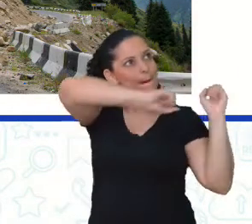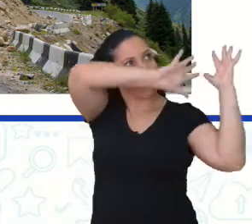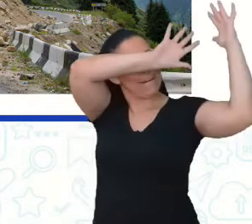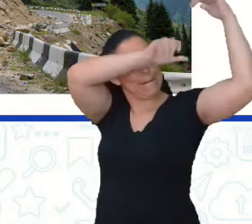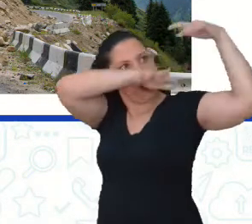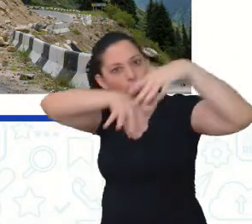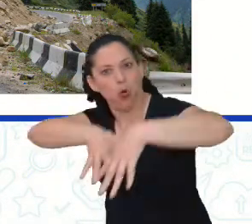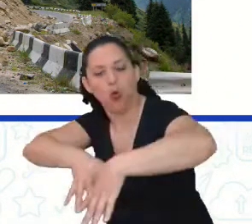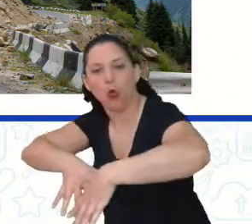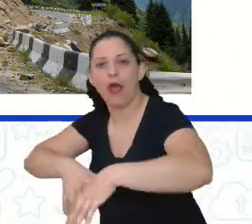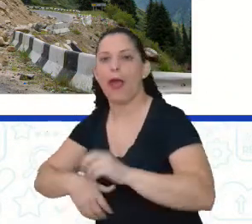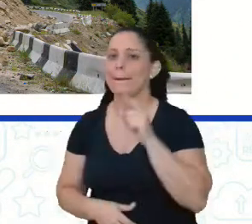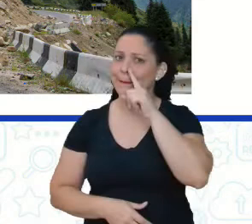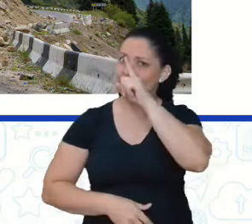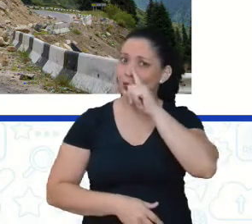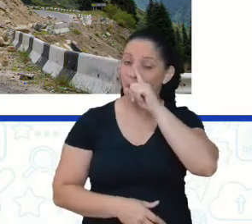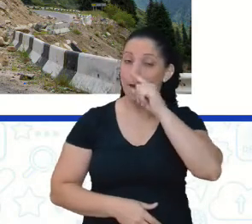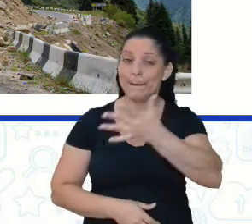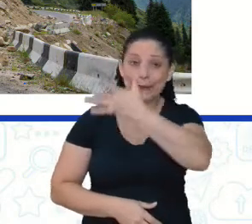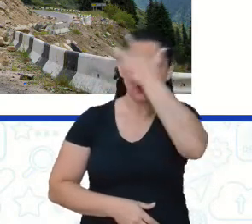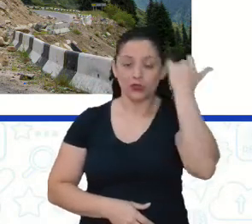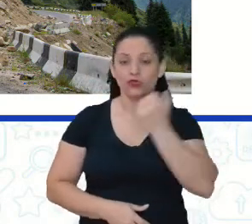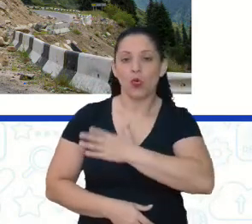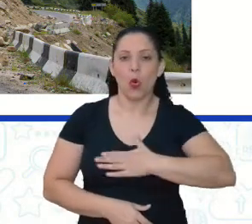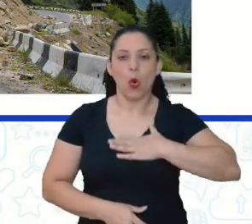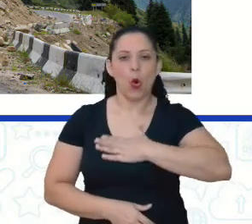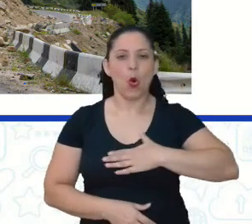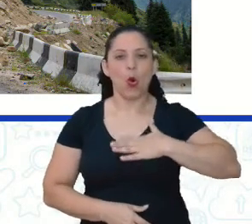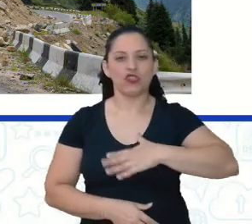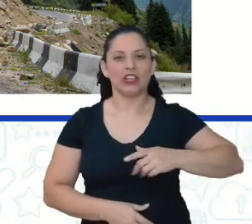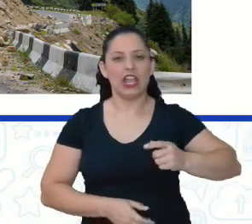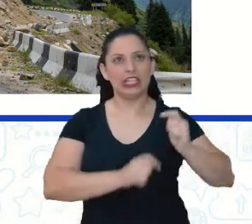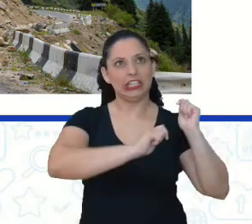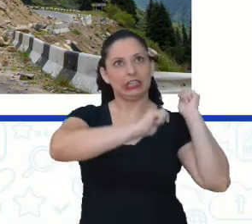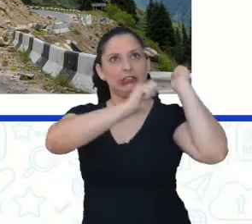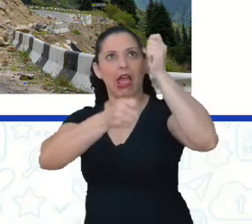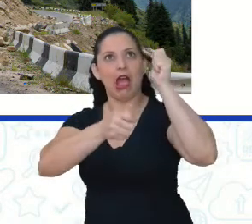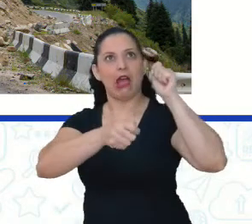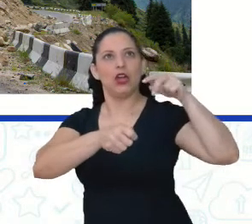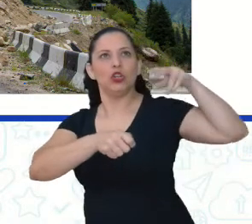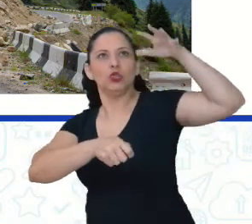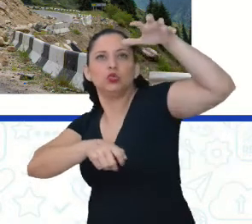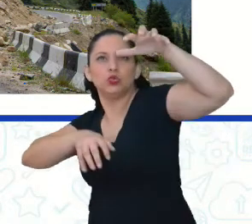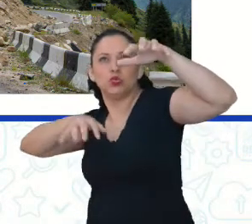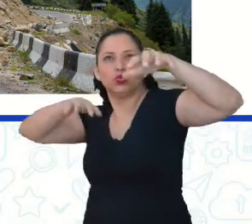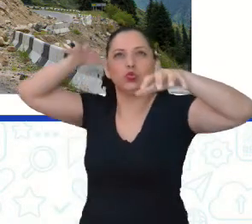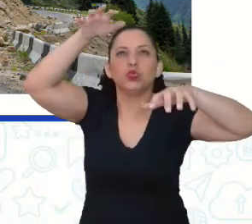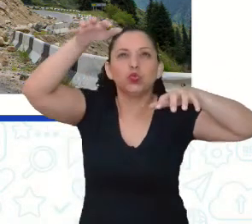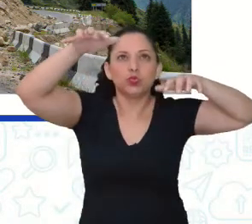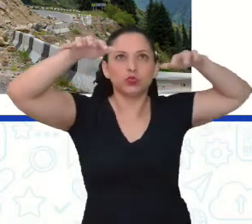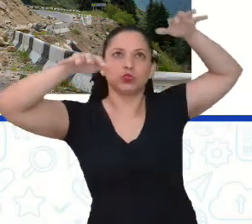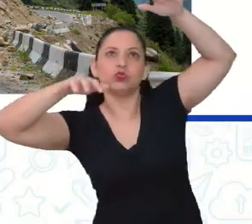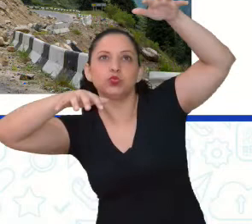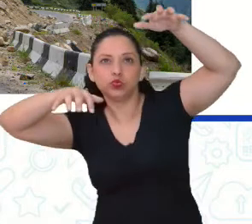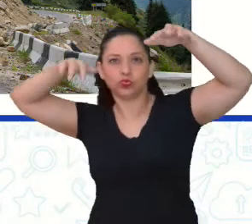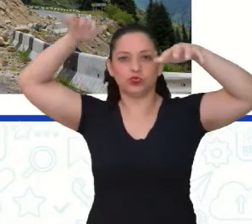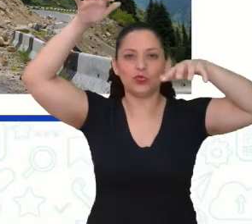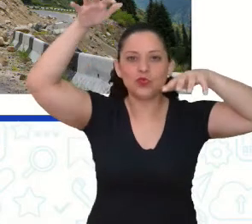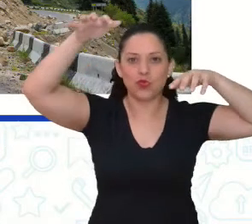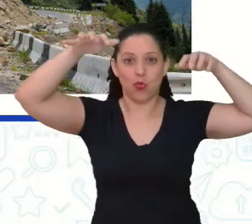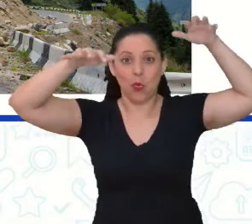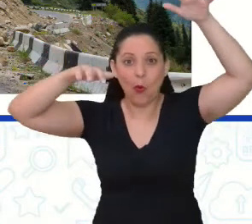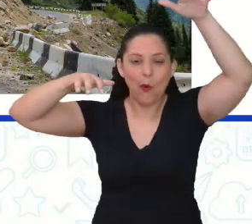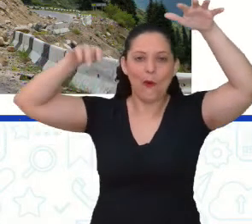Então, muitas pessoas costumam escalar, né? Os escaladores profissionais, né? vão para essas montanhas, e